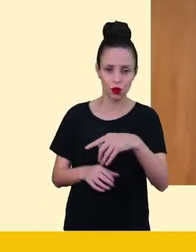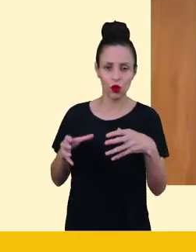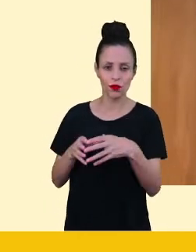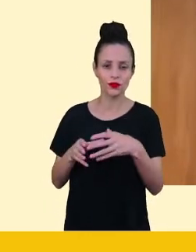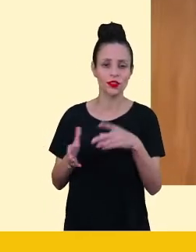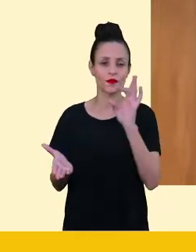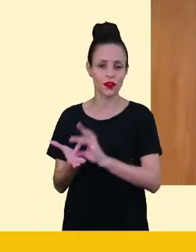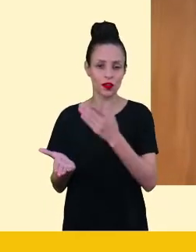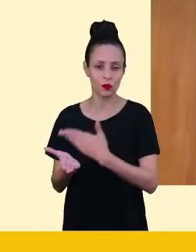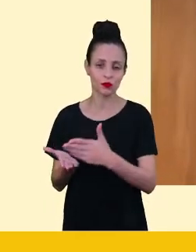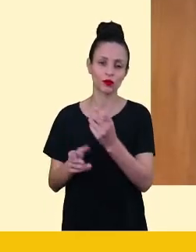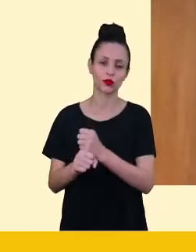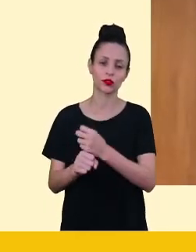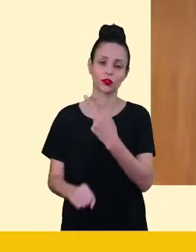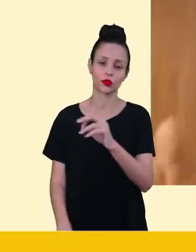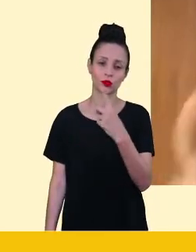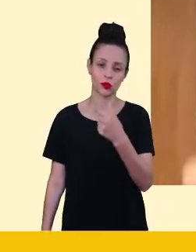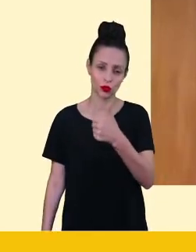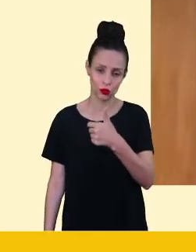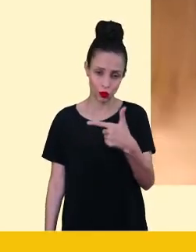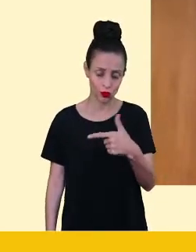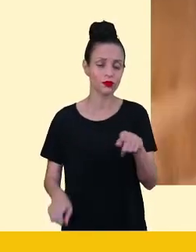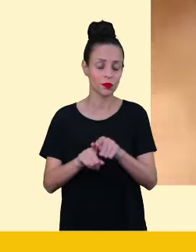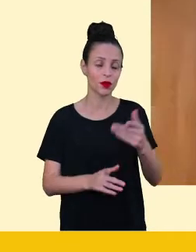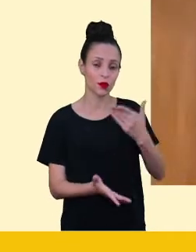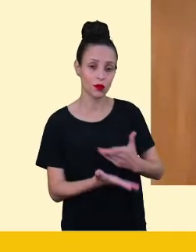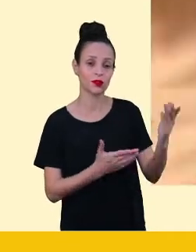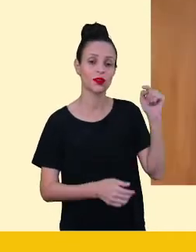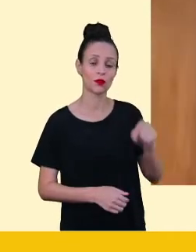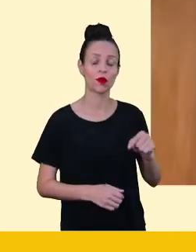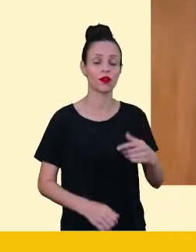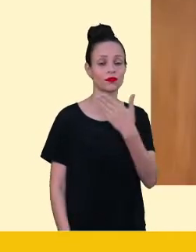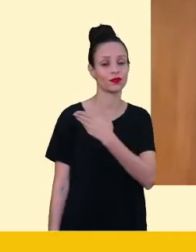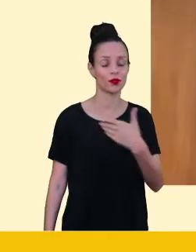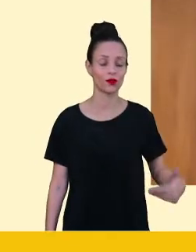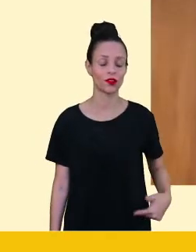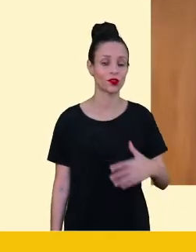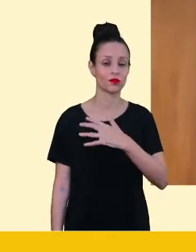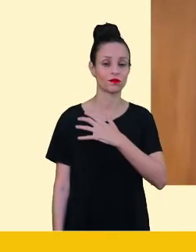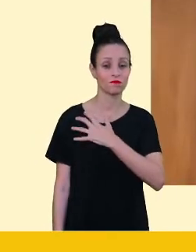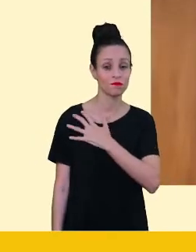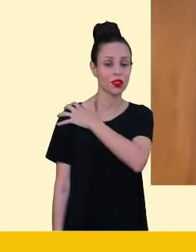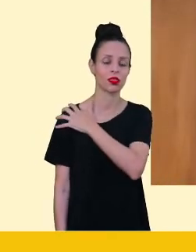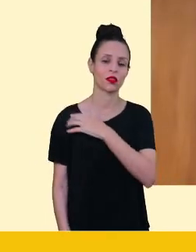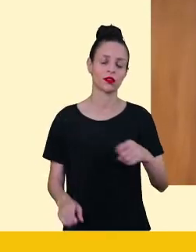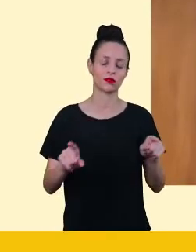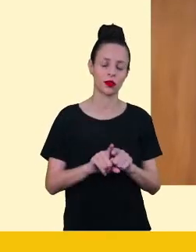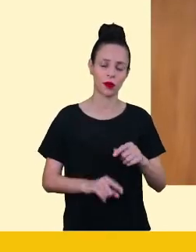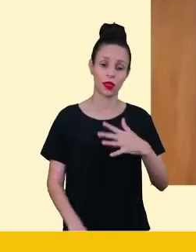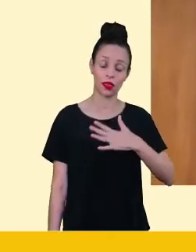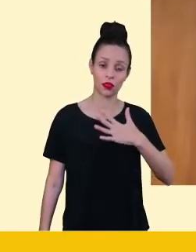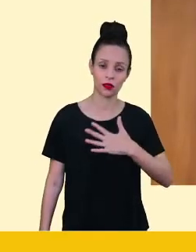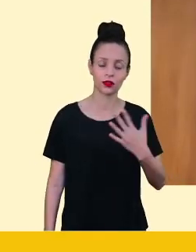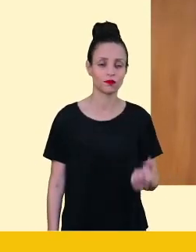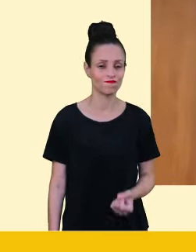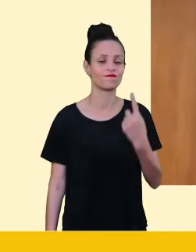Verdade começou, que foi em 2012, que tão pouco tempo depois a gente estaria de novo sob uma espécie de governo militar. E ao mesmo tempo foi uma coisa